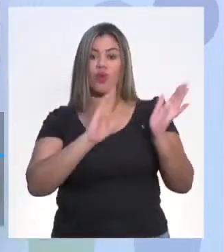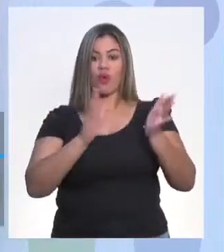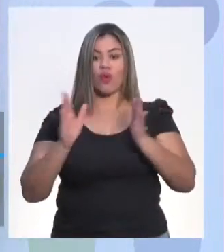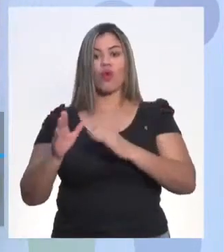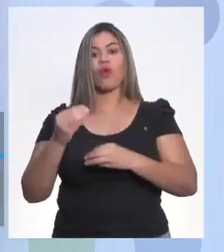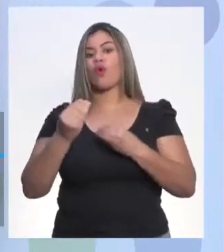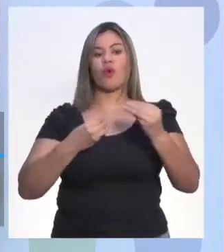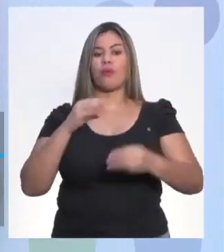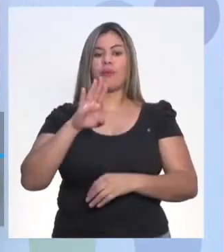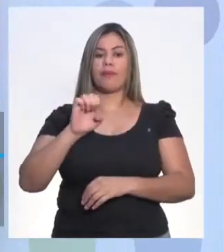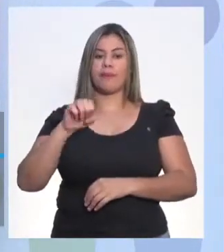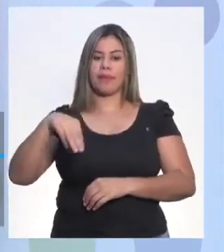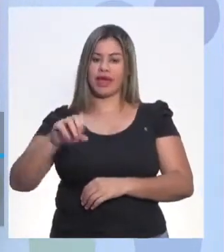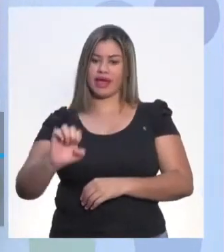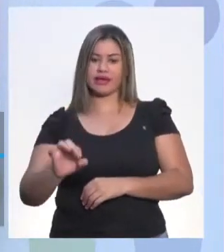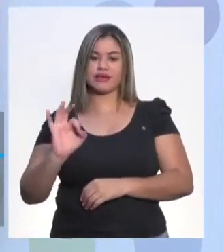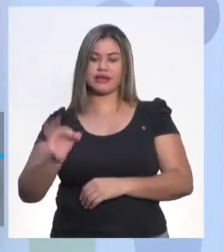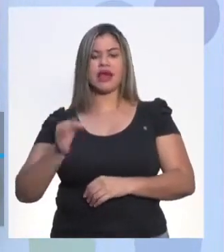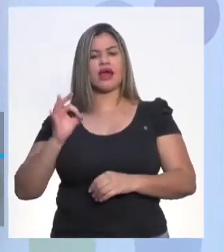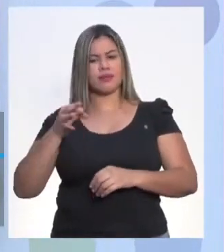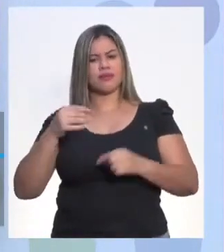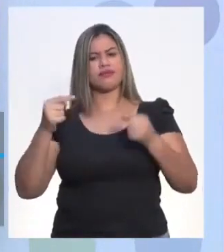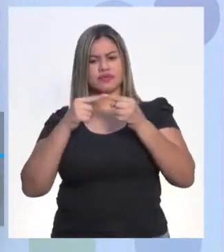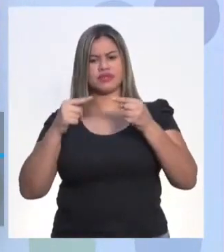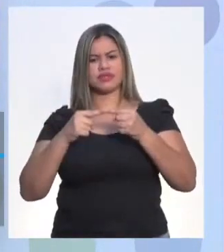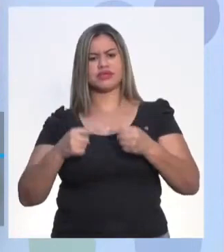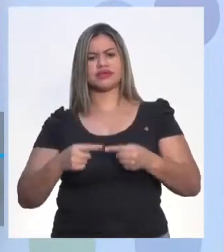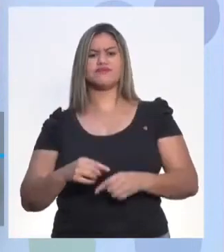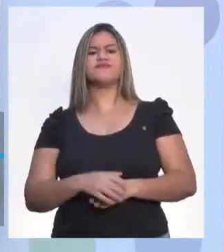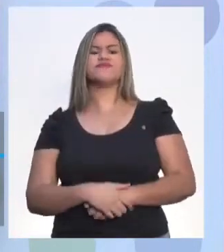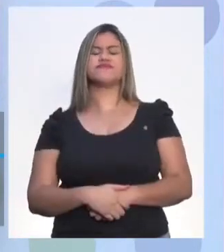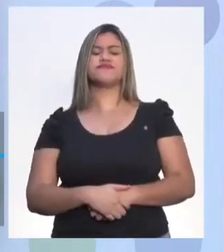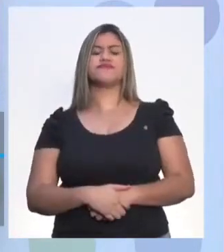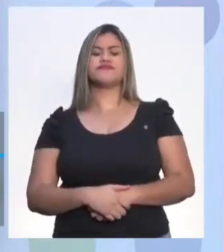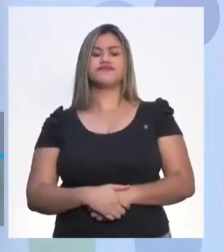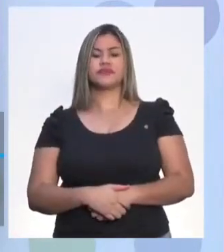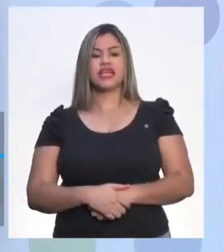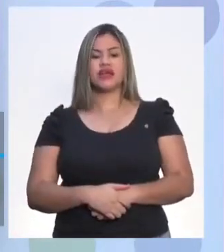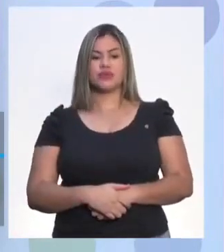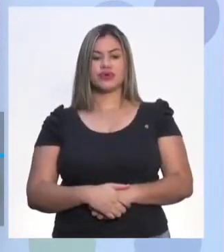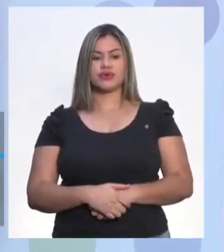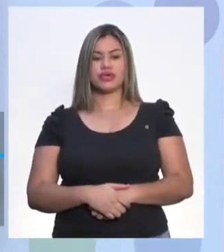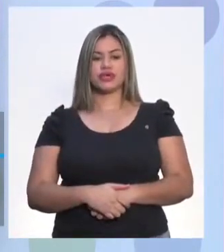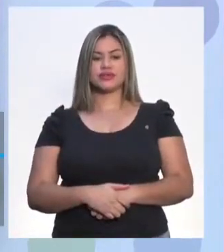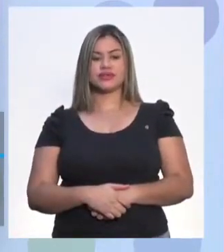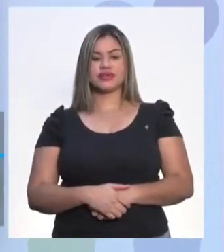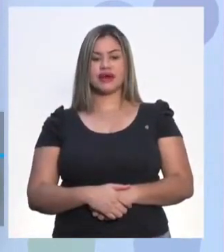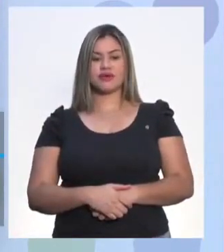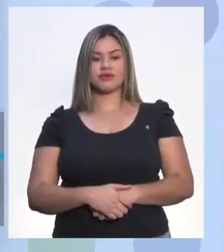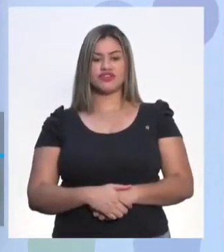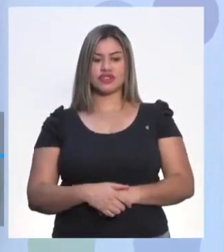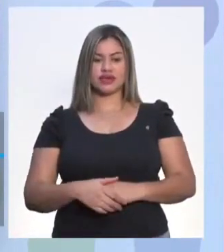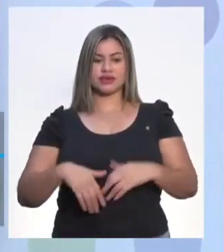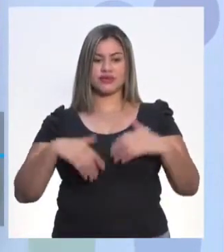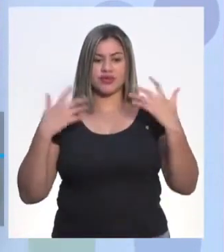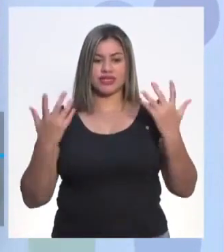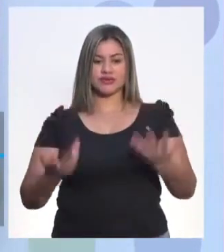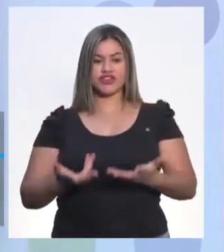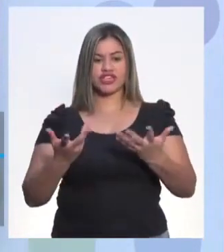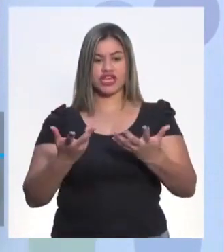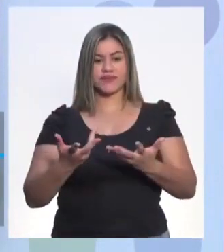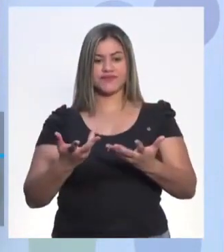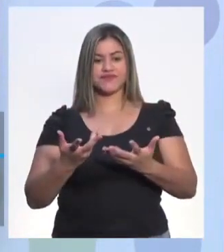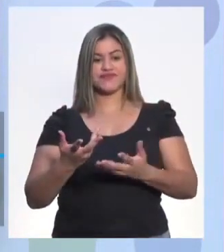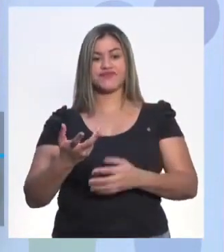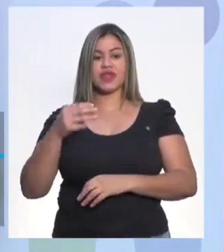palavra bem, que ela é um anagrama dela mesma. Vou trocar o E com o M. Então, vai